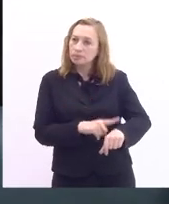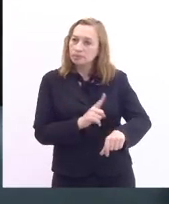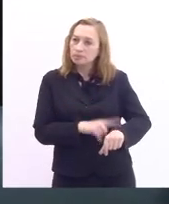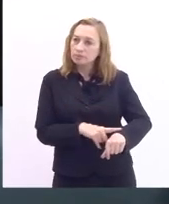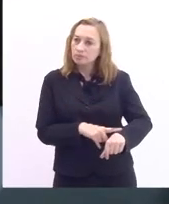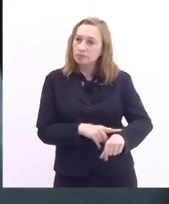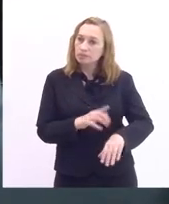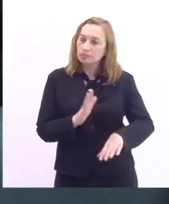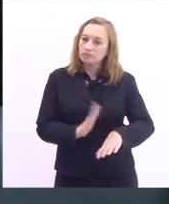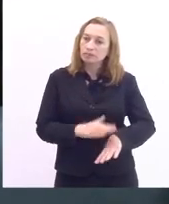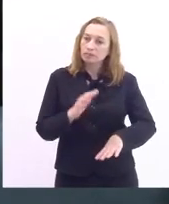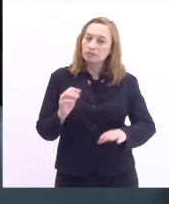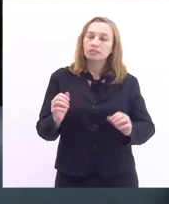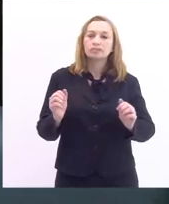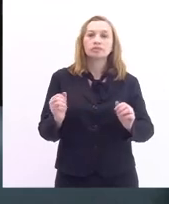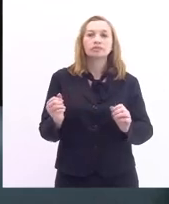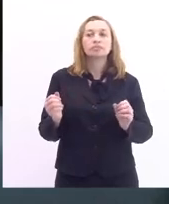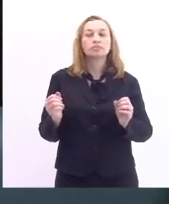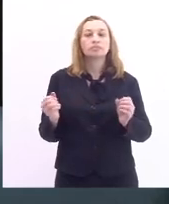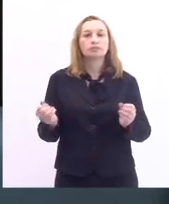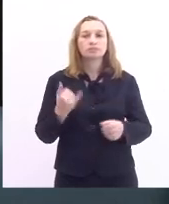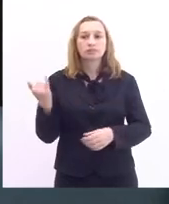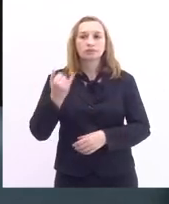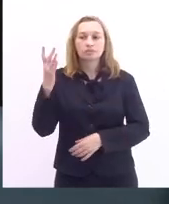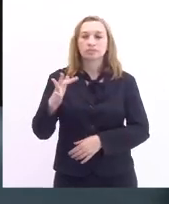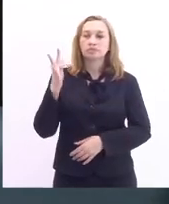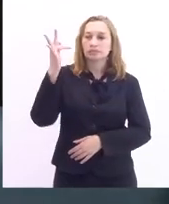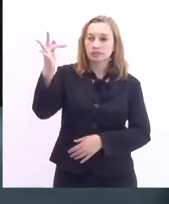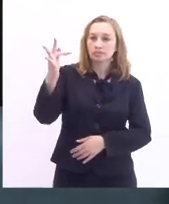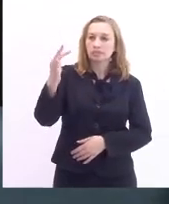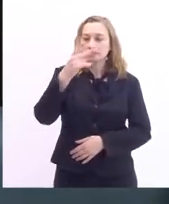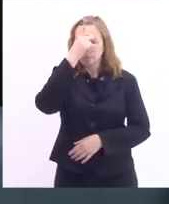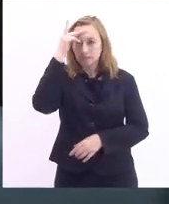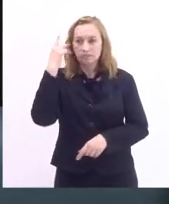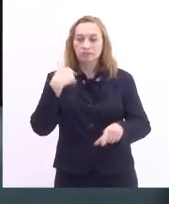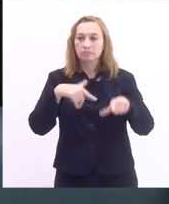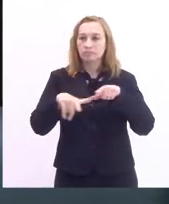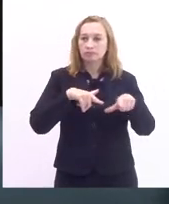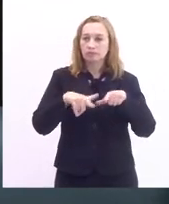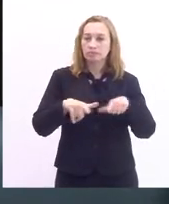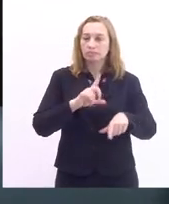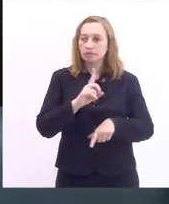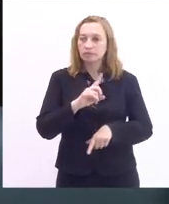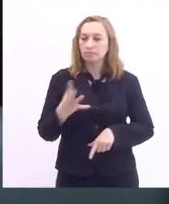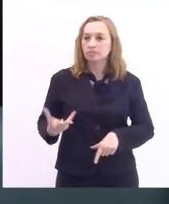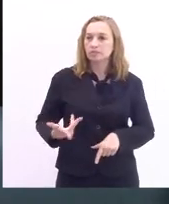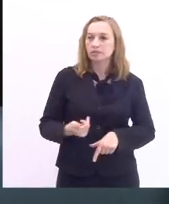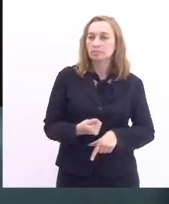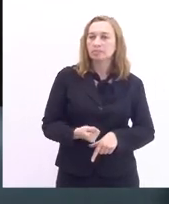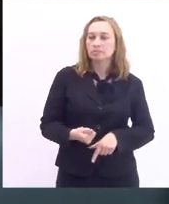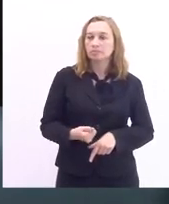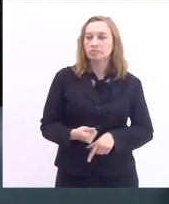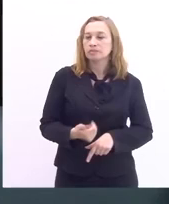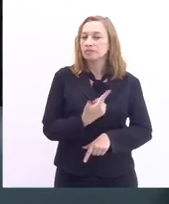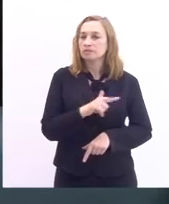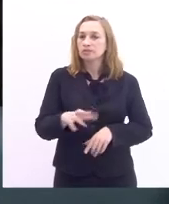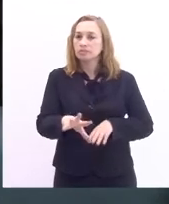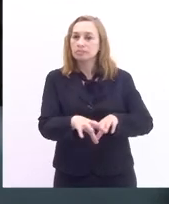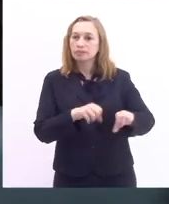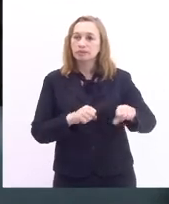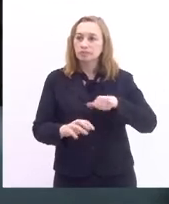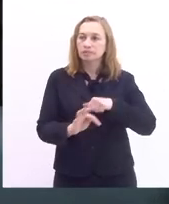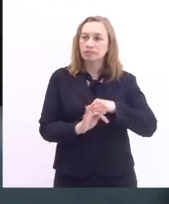momento muito mais gloriosos no futuro para os trabalhadores que não são qualificados que não tem formação